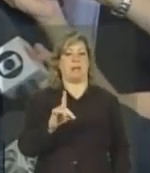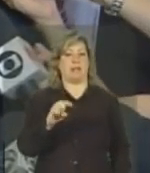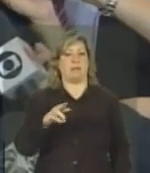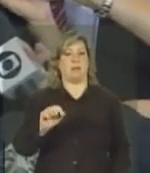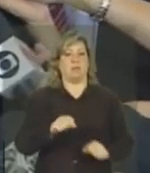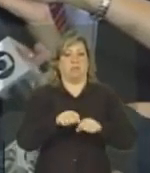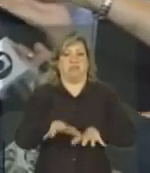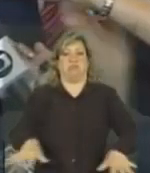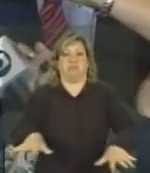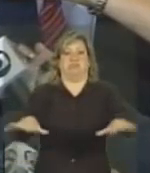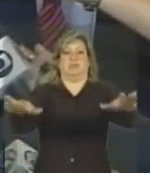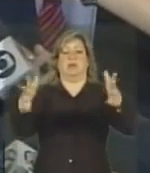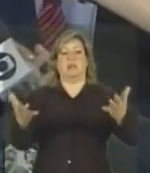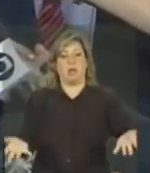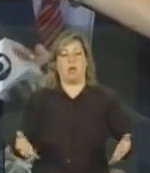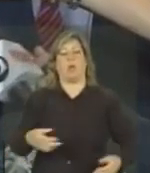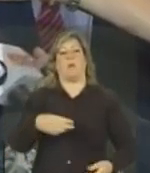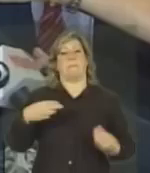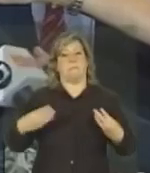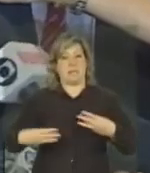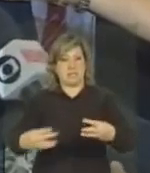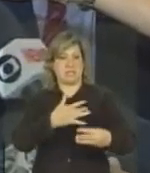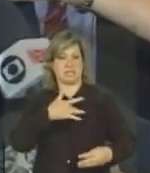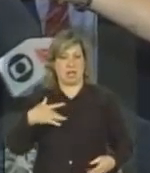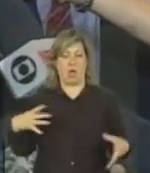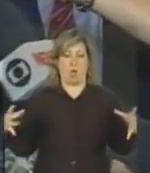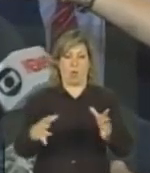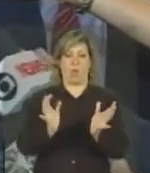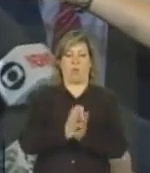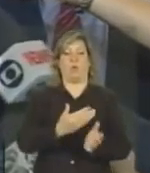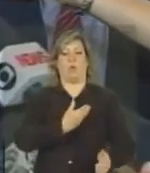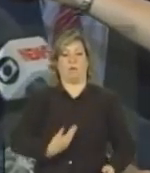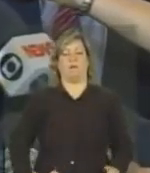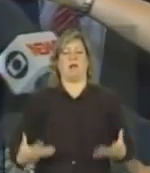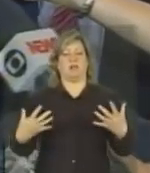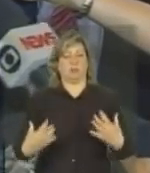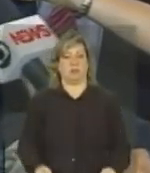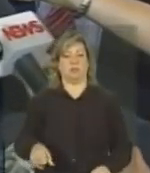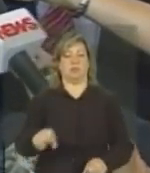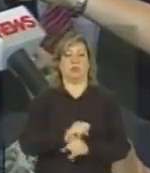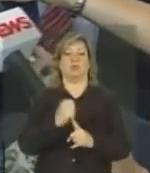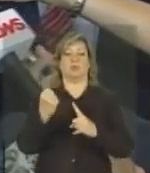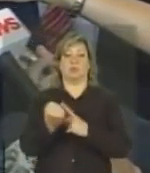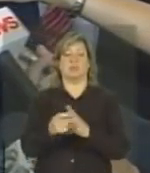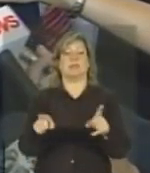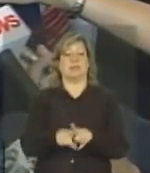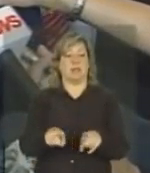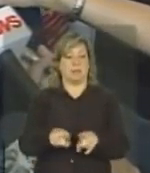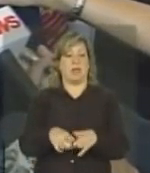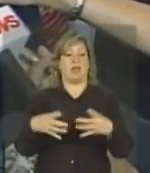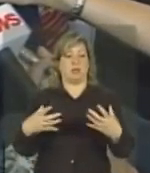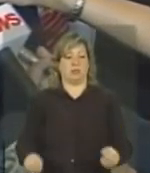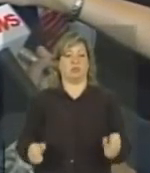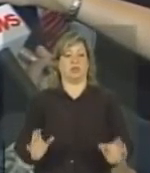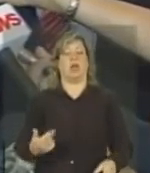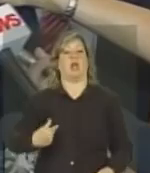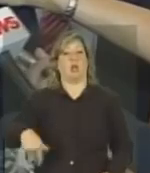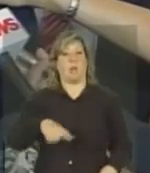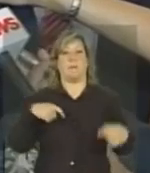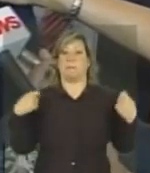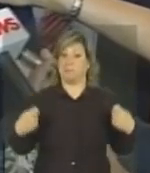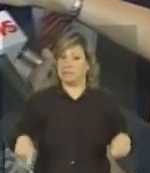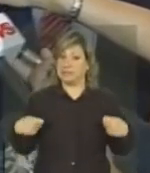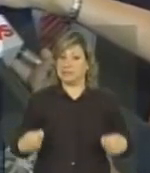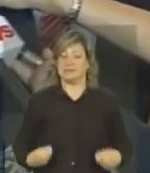o conceito que o Ministério da Saúde, o conjunto do governo, assume, que a sociedade também já assume, e nós temos que dar